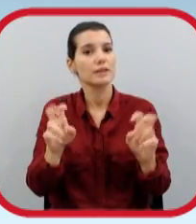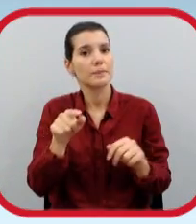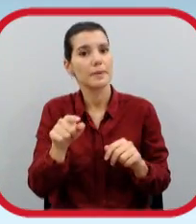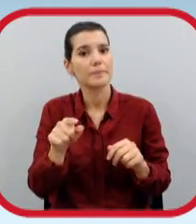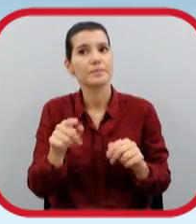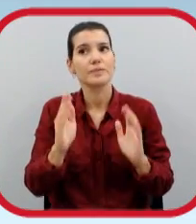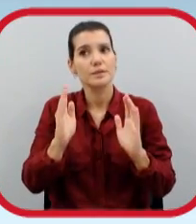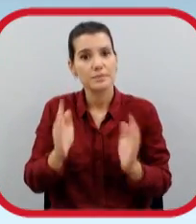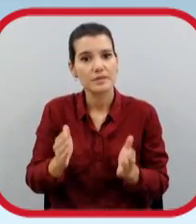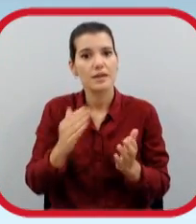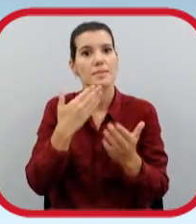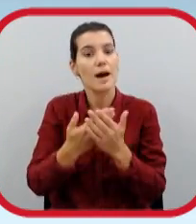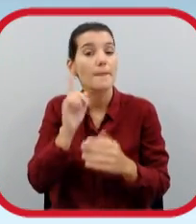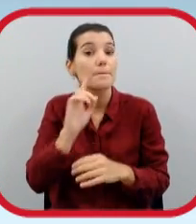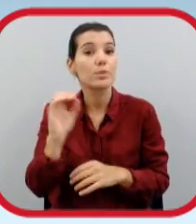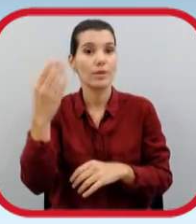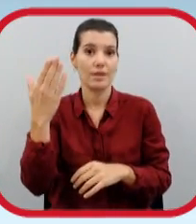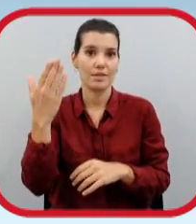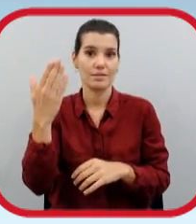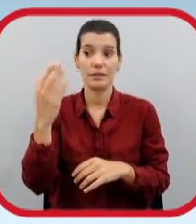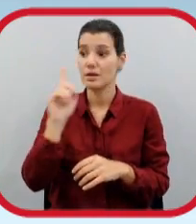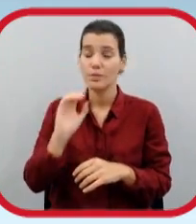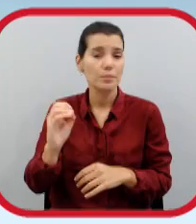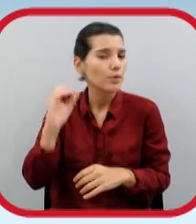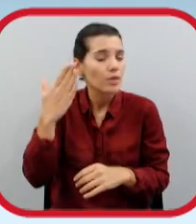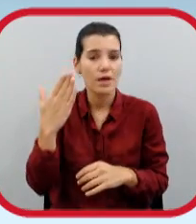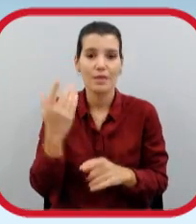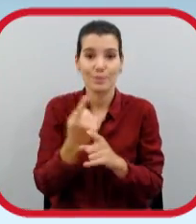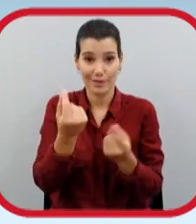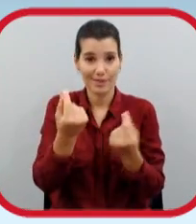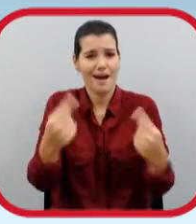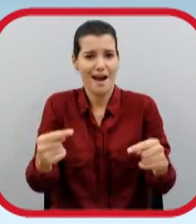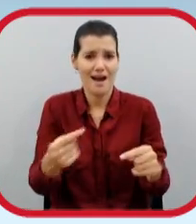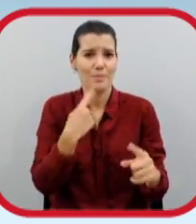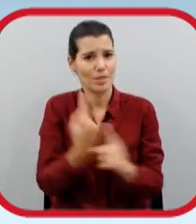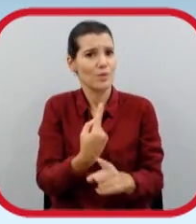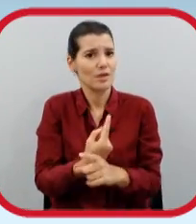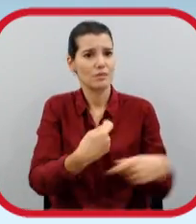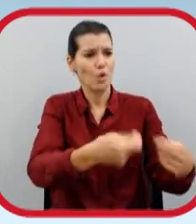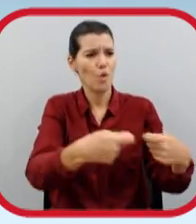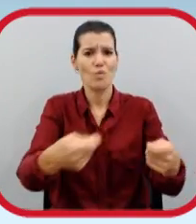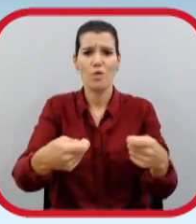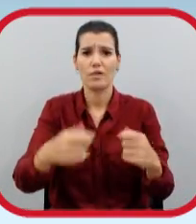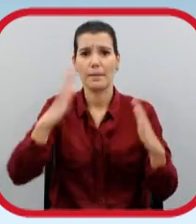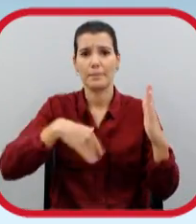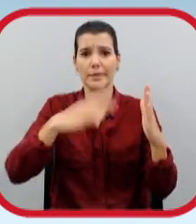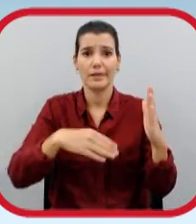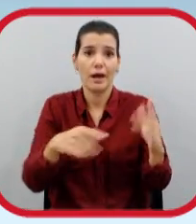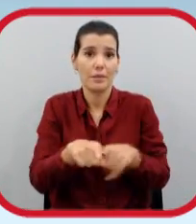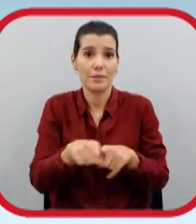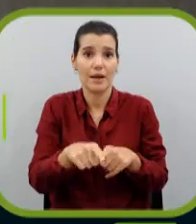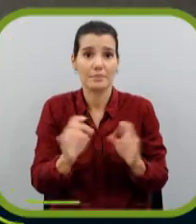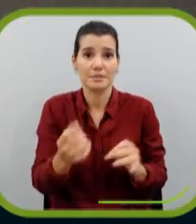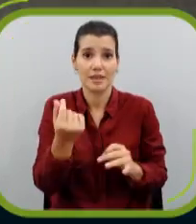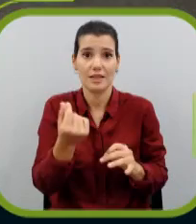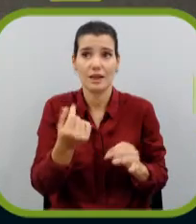é que tem que ser um tema ao qual tem que ser dada a prioridade que merece. Não é? Porque o dinheiro existe para muitas coisas, não é? Portanto,